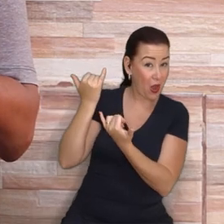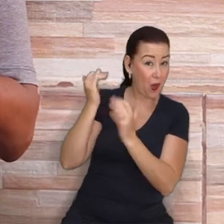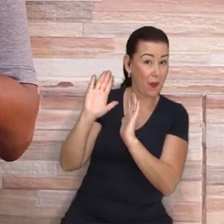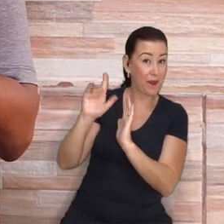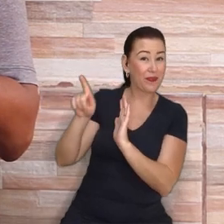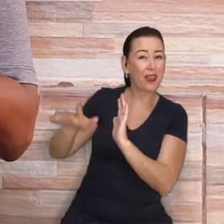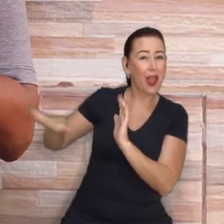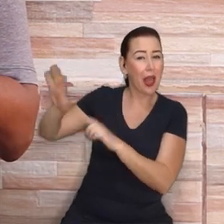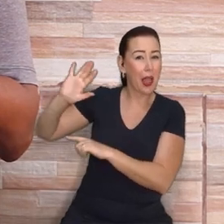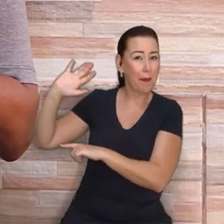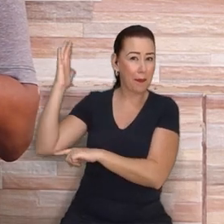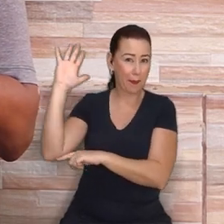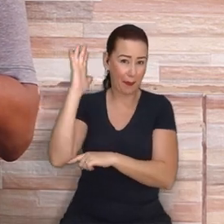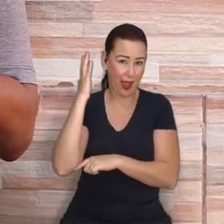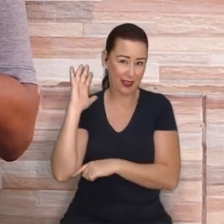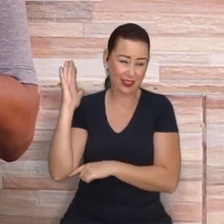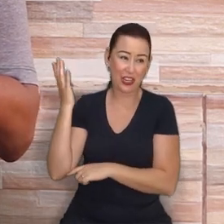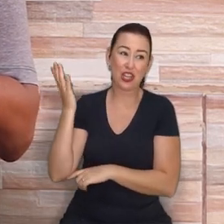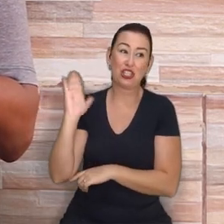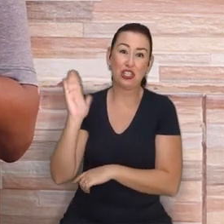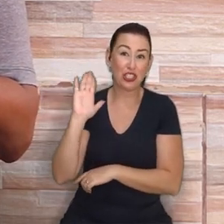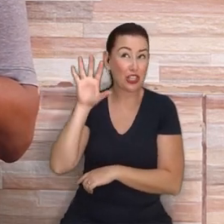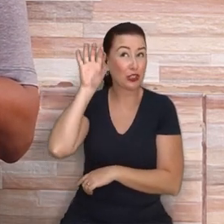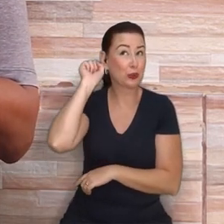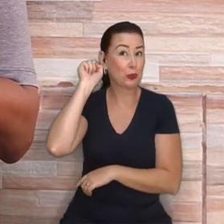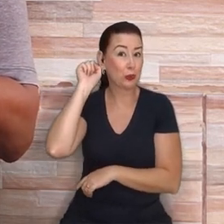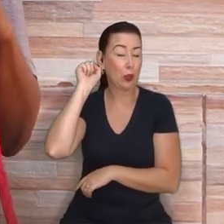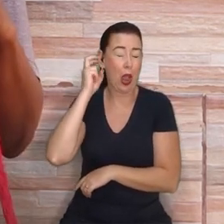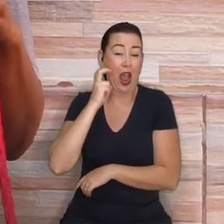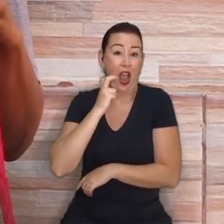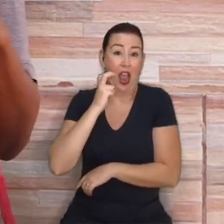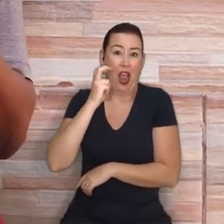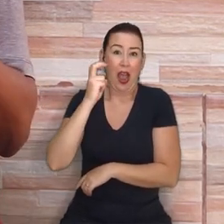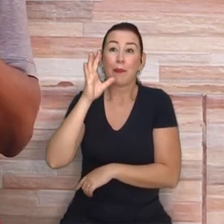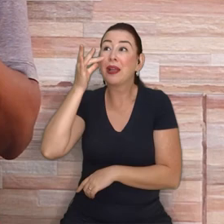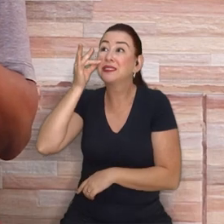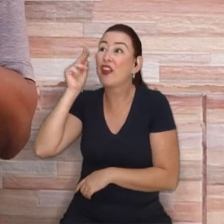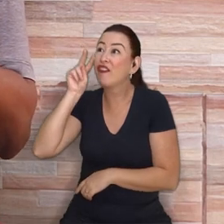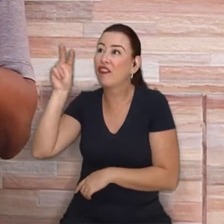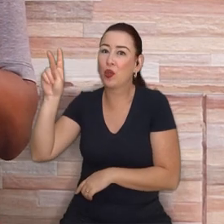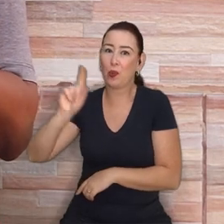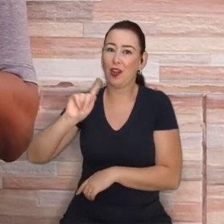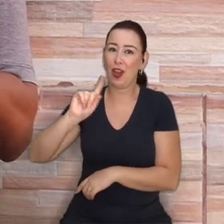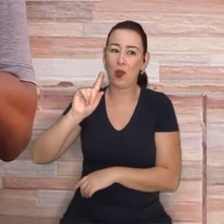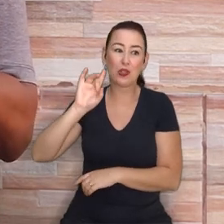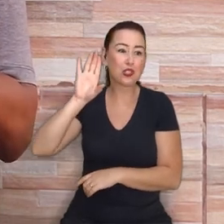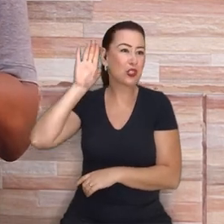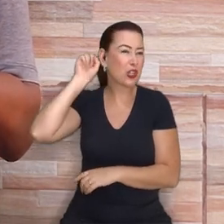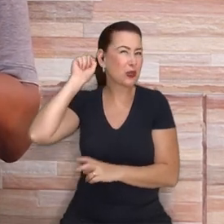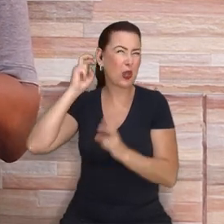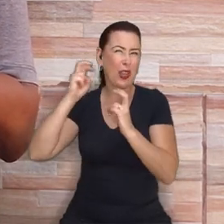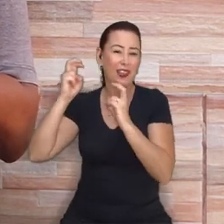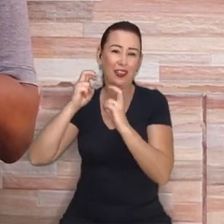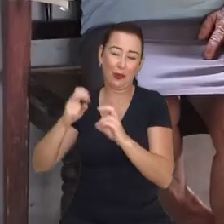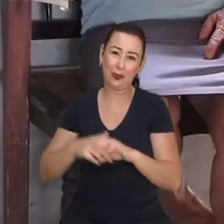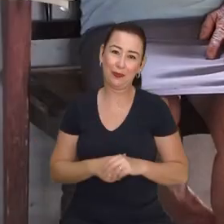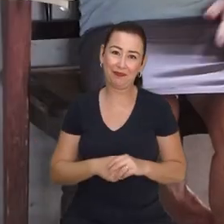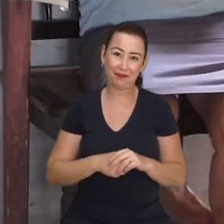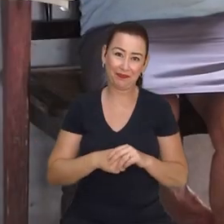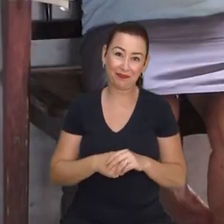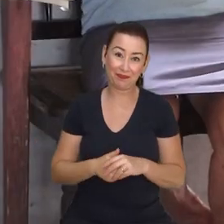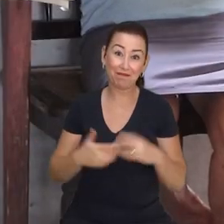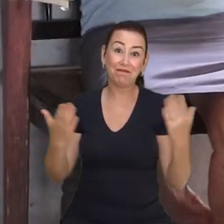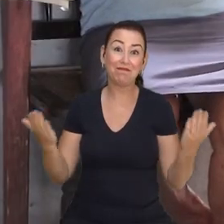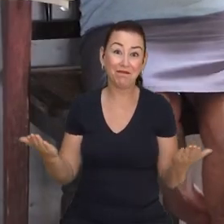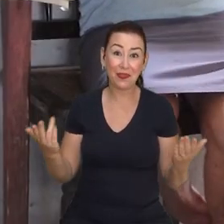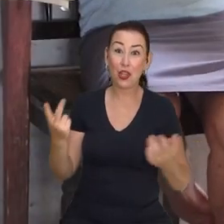tinha essa venda velha, eu já escutei grito dele. Só que eu não vi nada, foi só grito mesmo. A gente